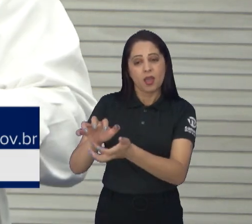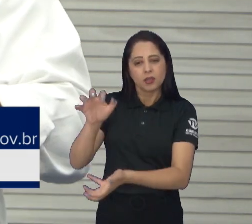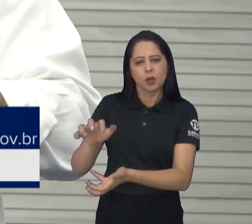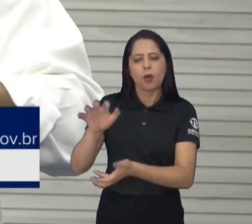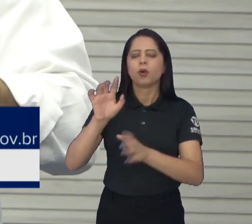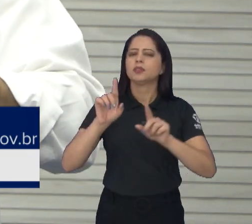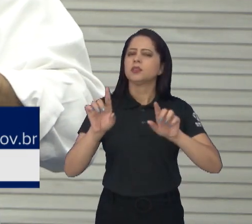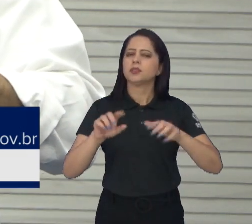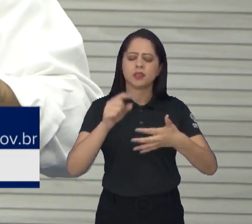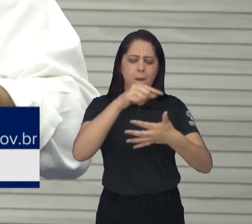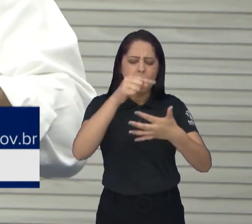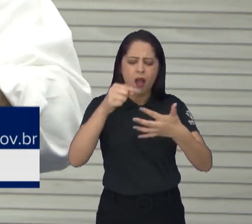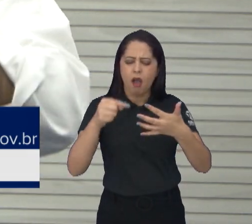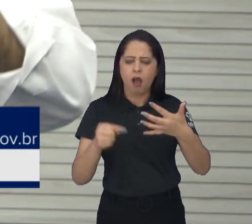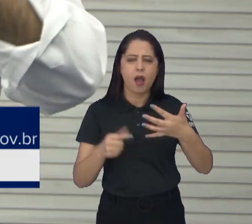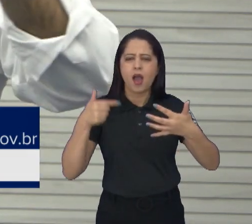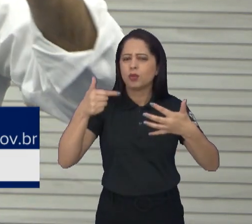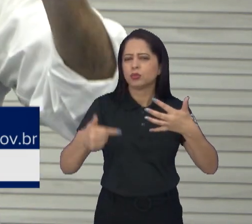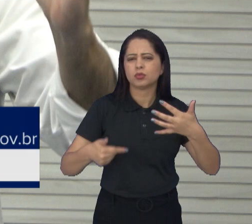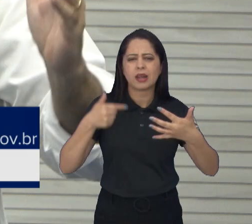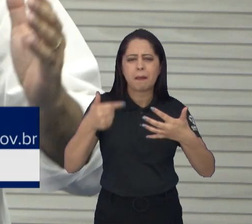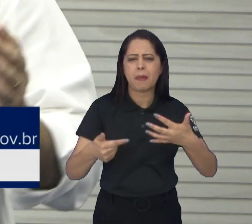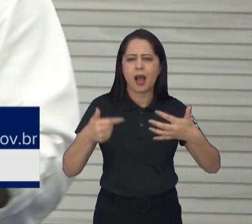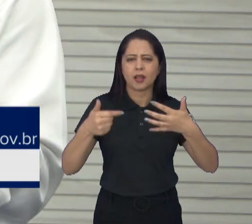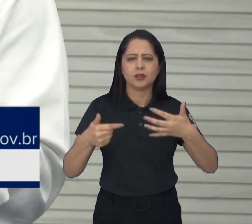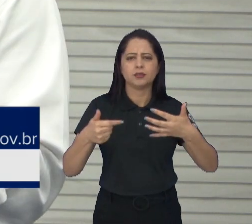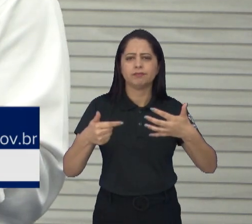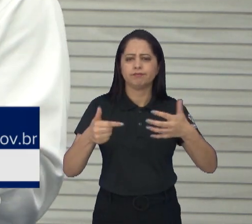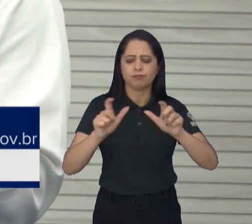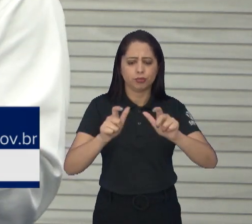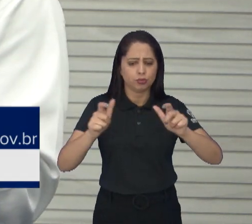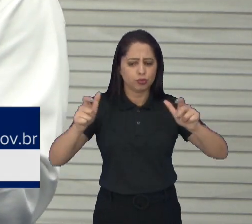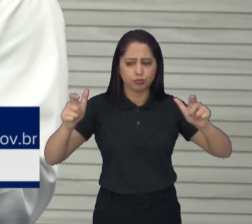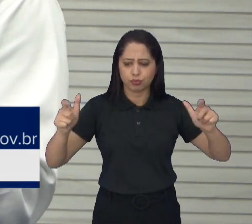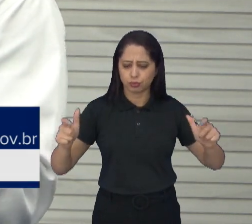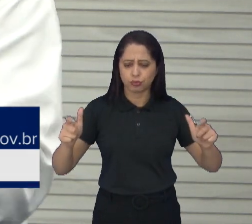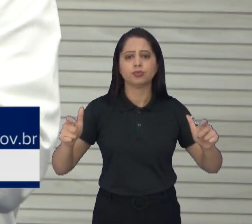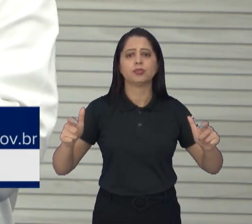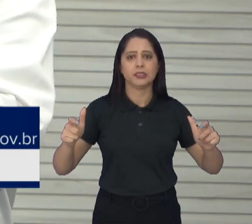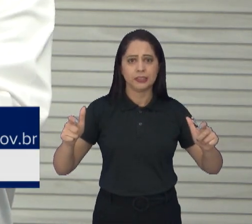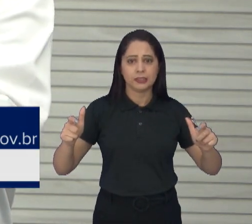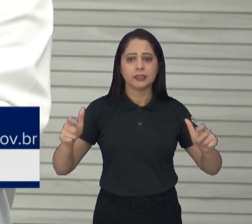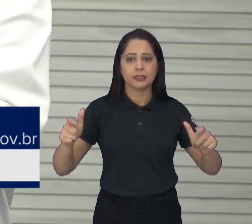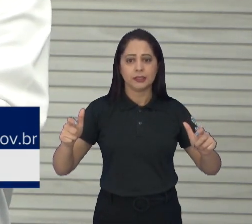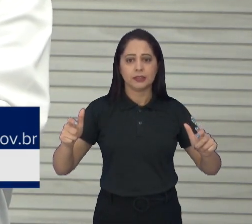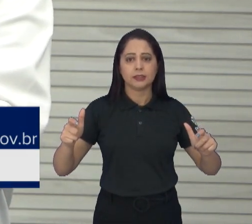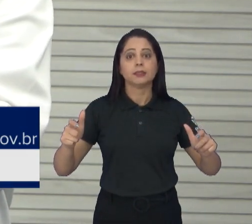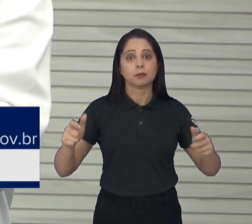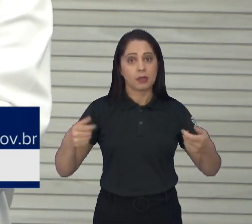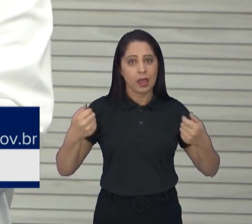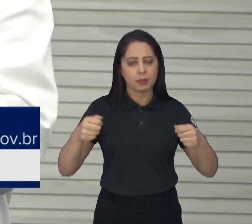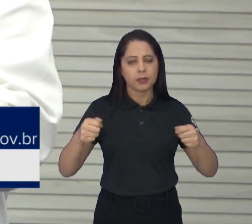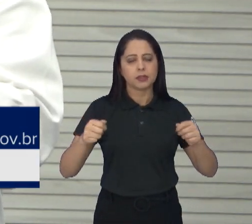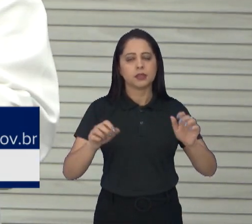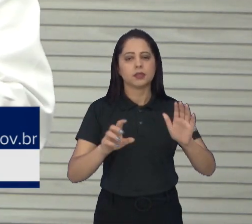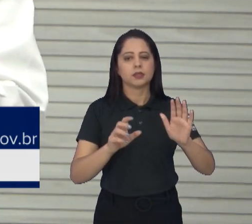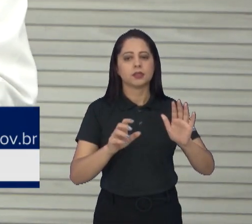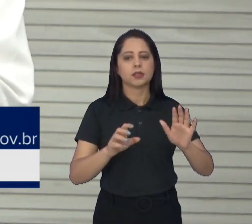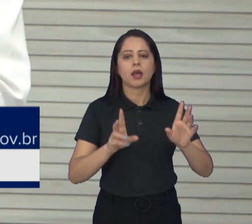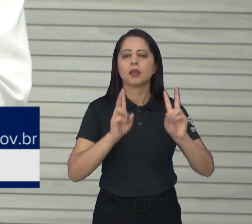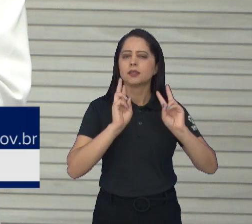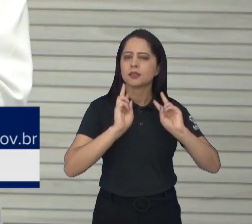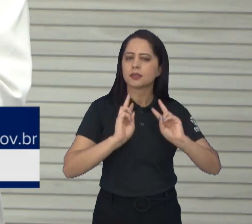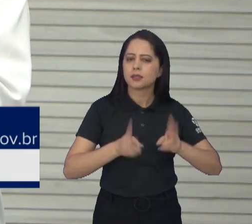assim, é um trabalho tão amplo, né, que nós temos que inserir dentro do plano decenal a